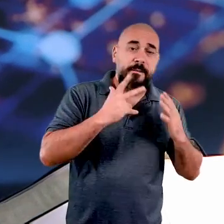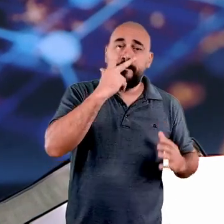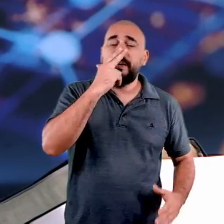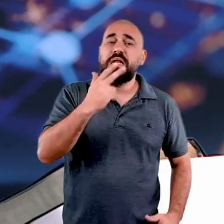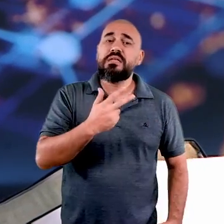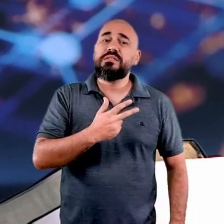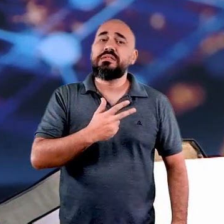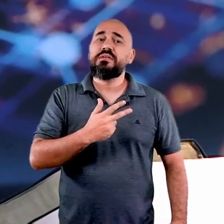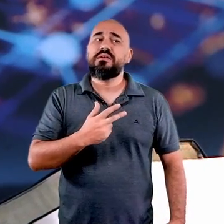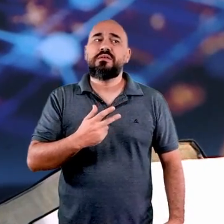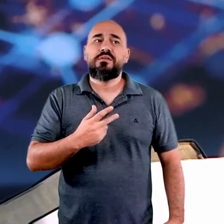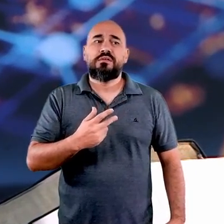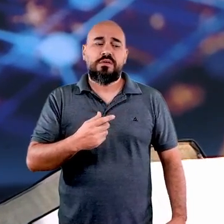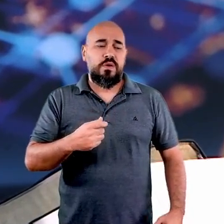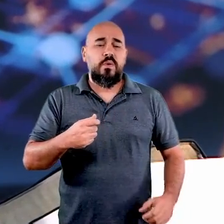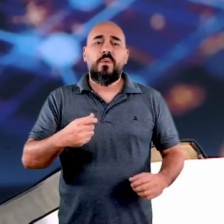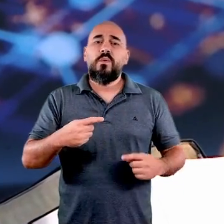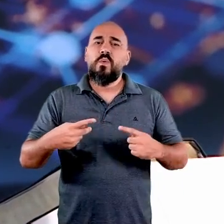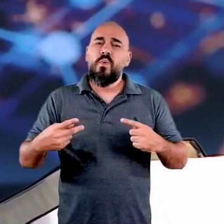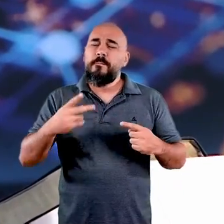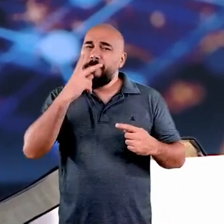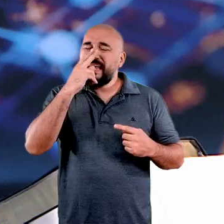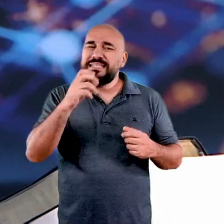da vida estivesse indo embora.